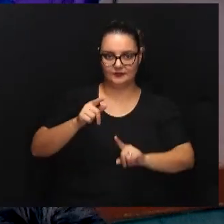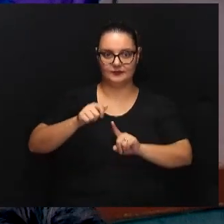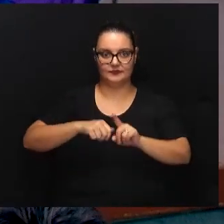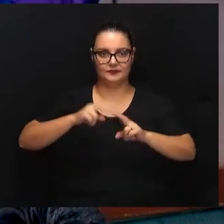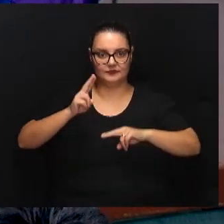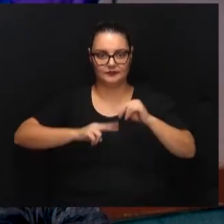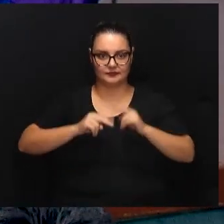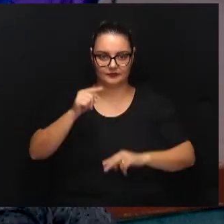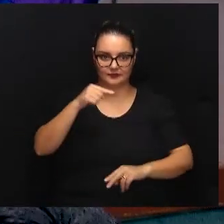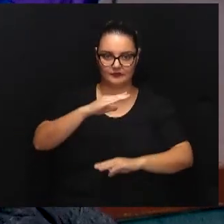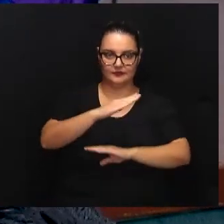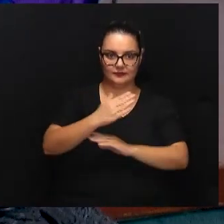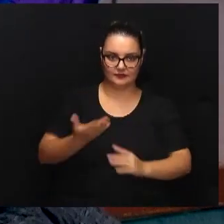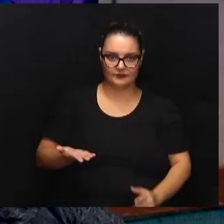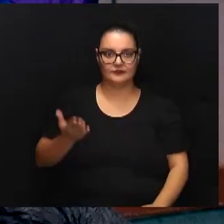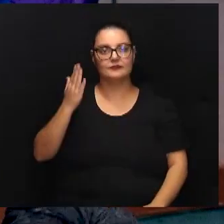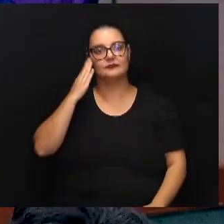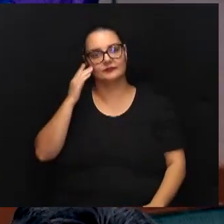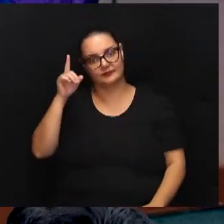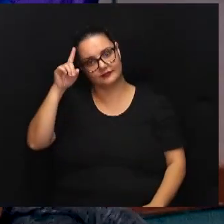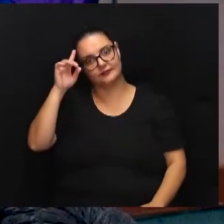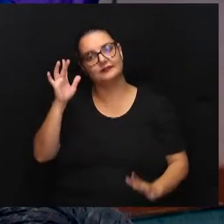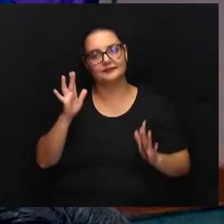mas, né? E